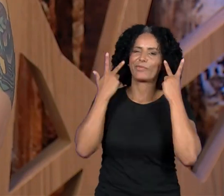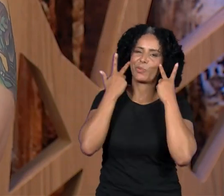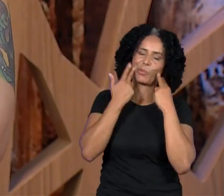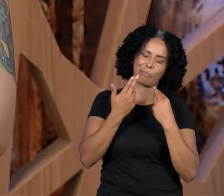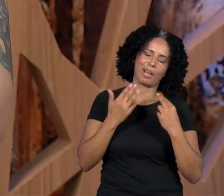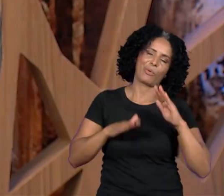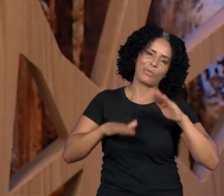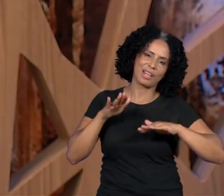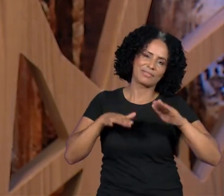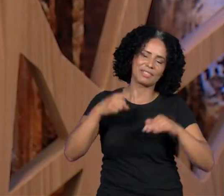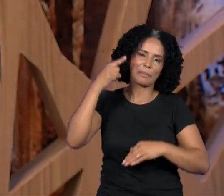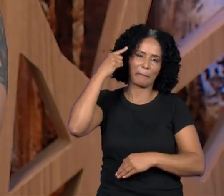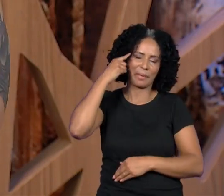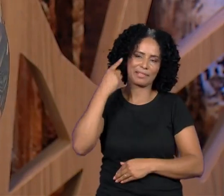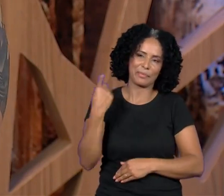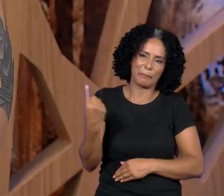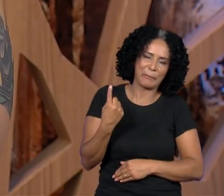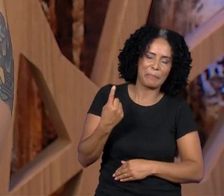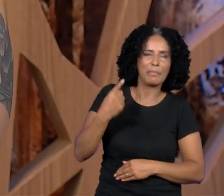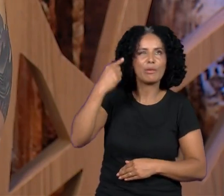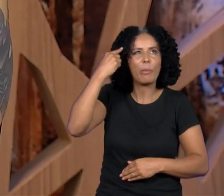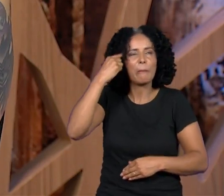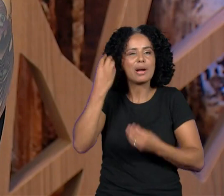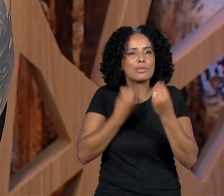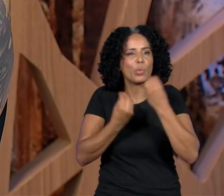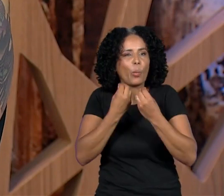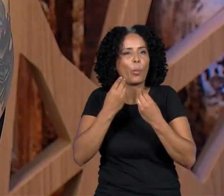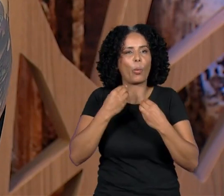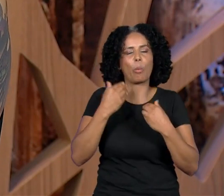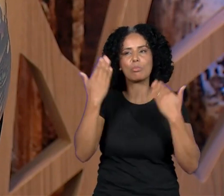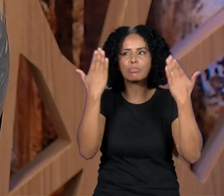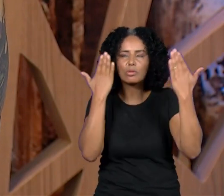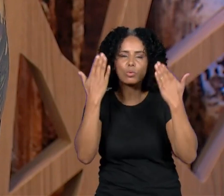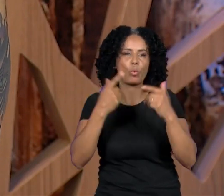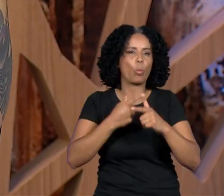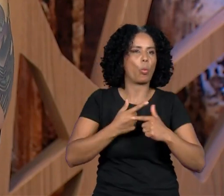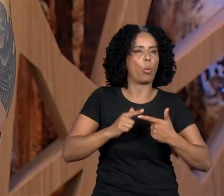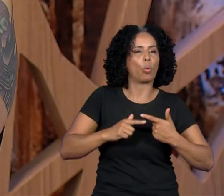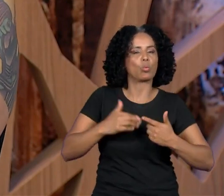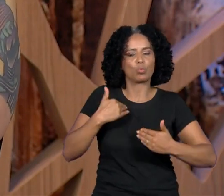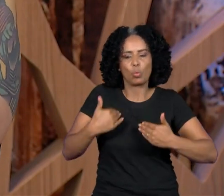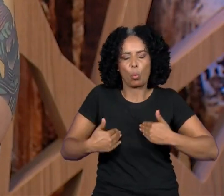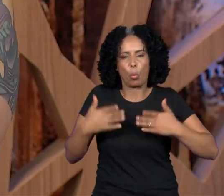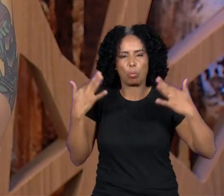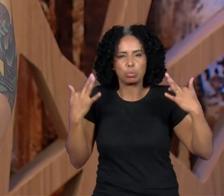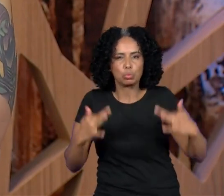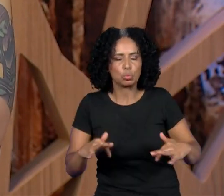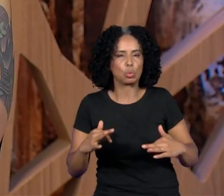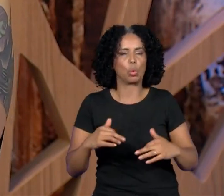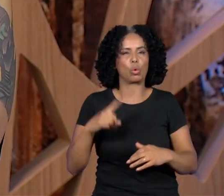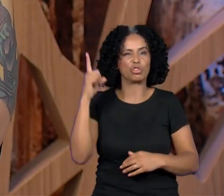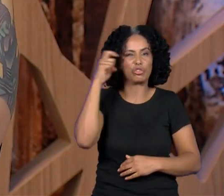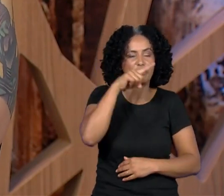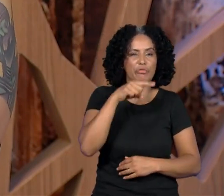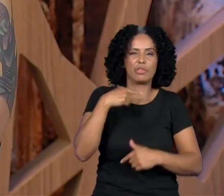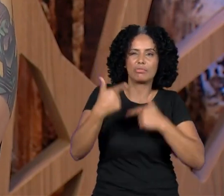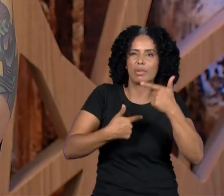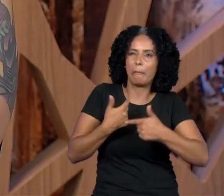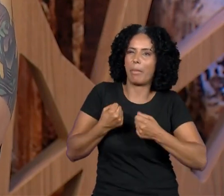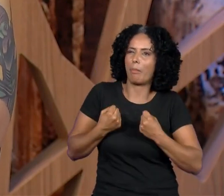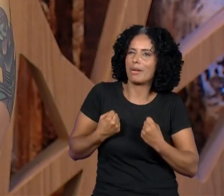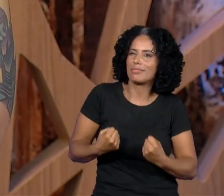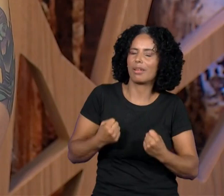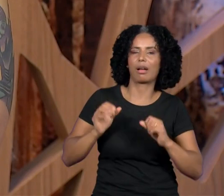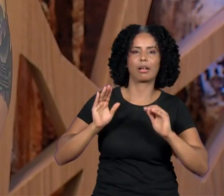das dores físicas, psicológicas desse trabalho, porque é um trabalho difícil, mas definitivamente eu passei